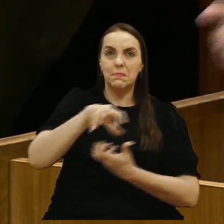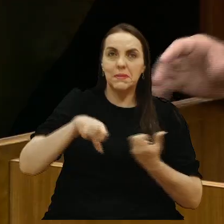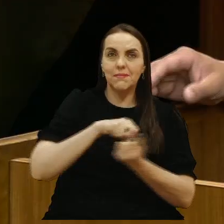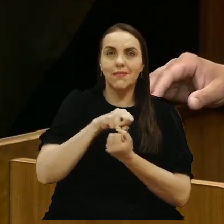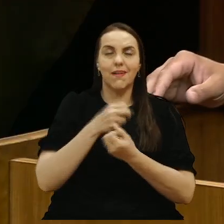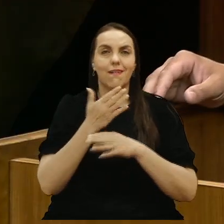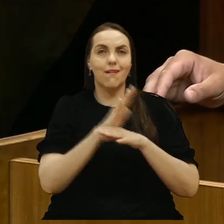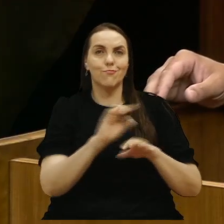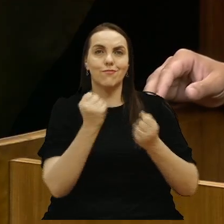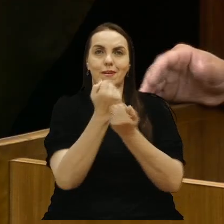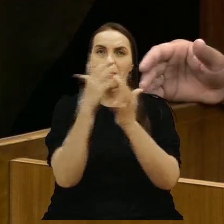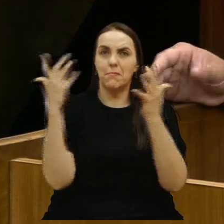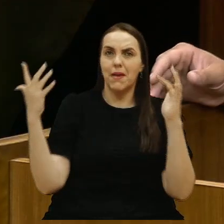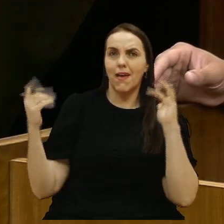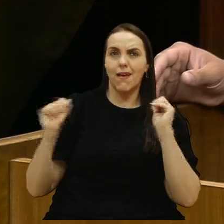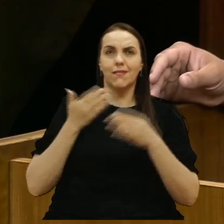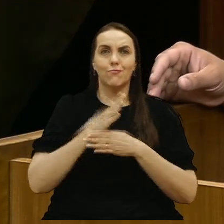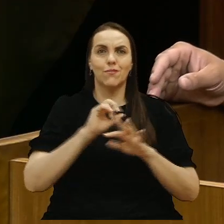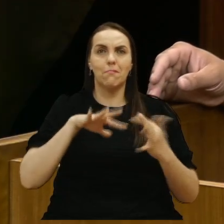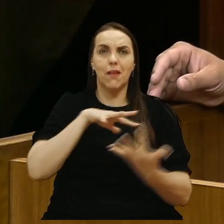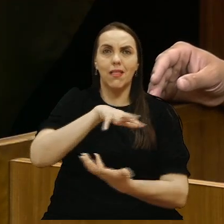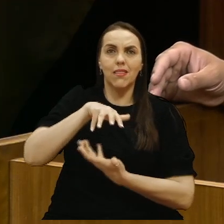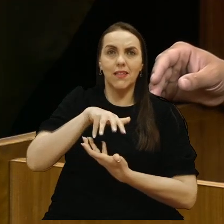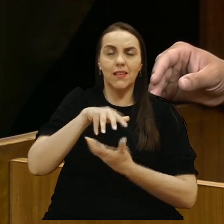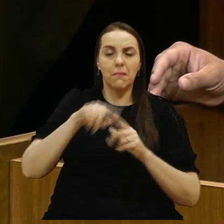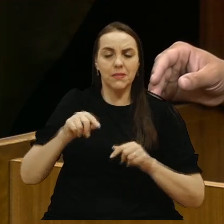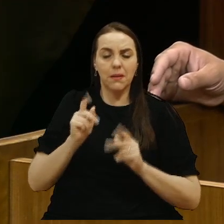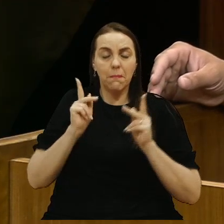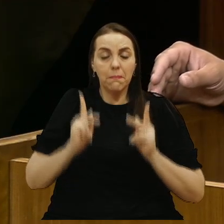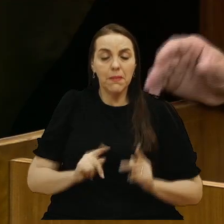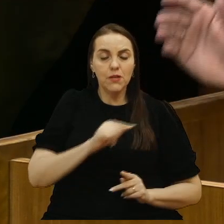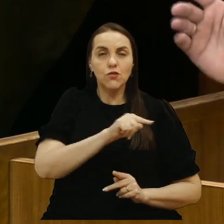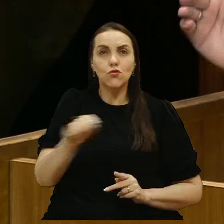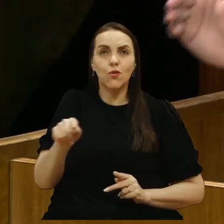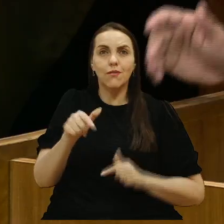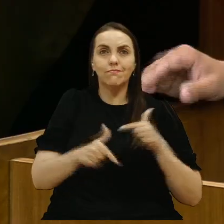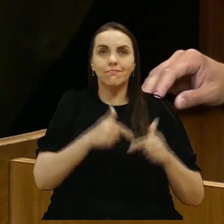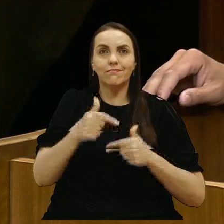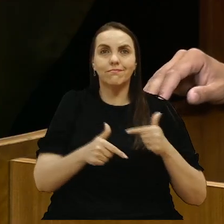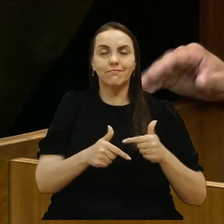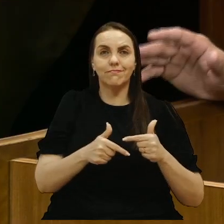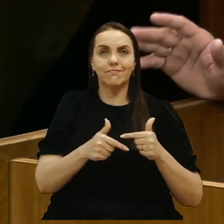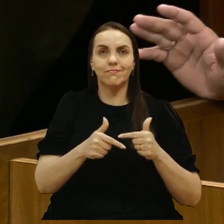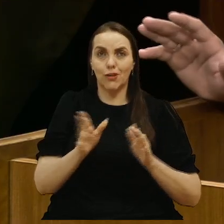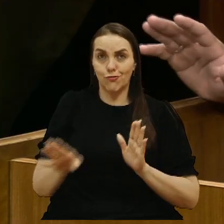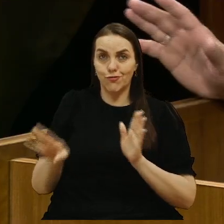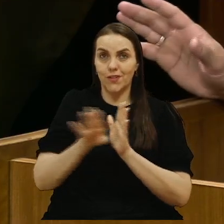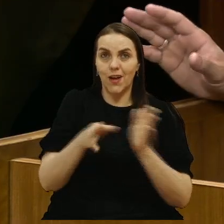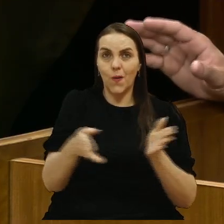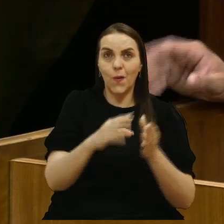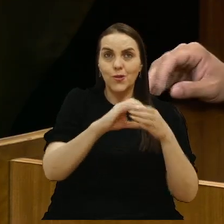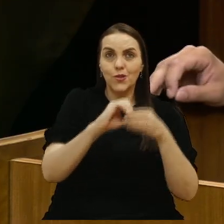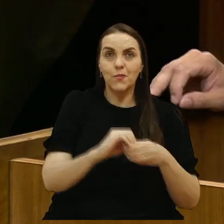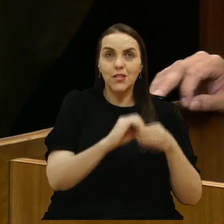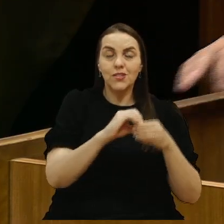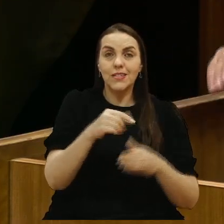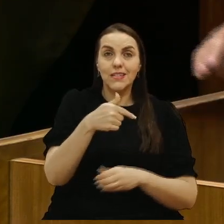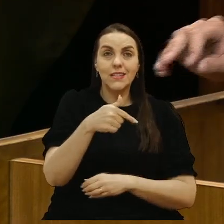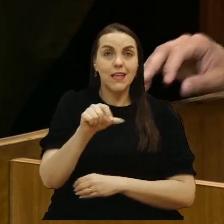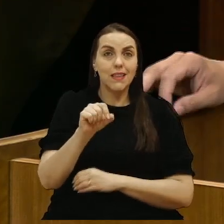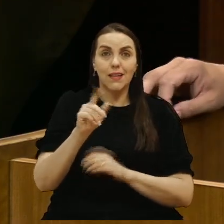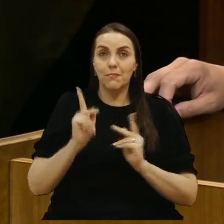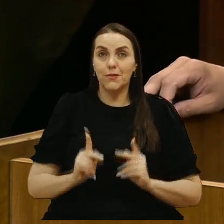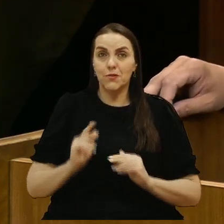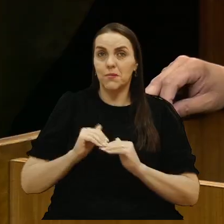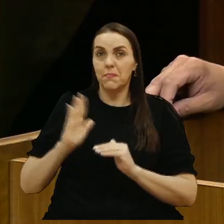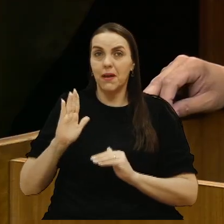meio ambiente, ajudar o planeta. Mas e as pessoas que trabalham com isso? Se chegarem na cooperativa, hoje tem 70 e poucas pessoas que estão lá